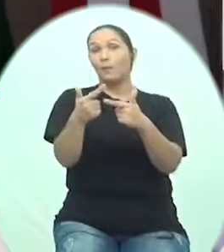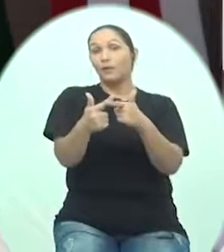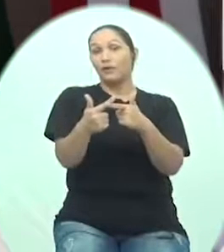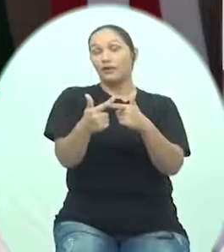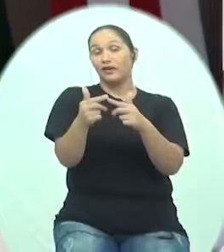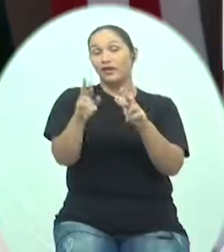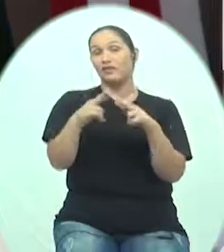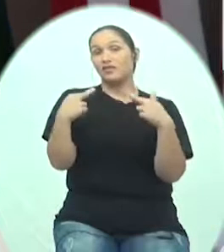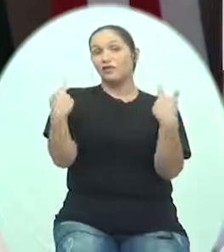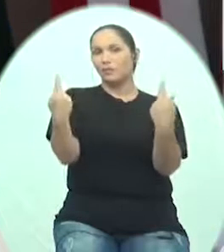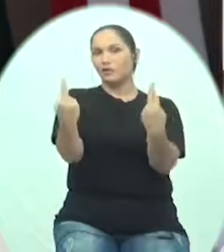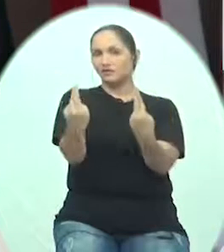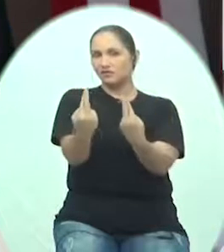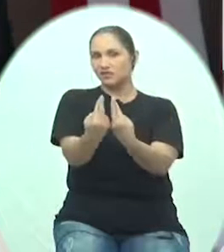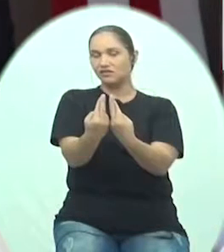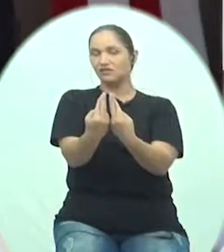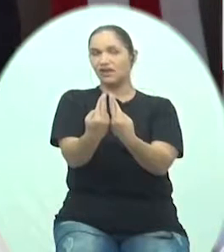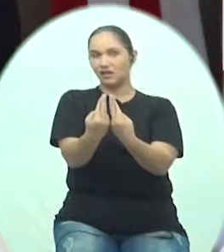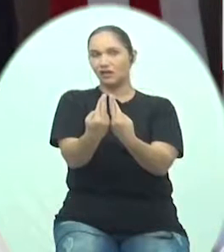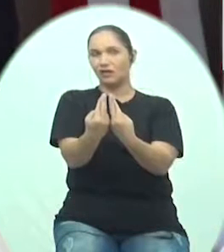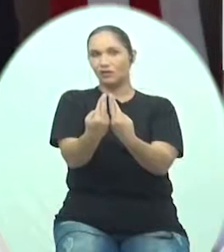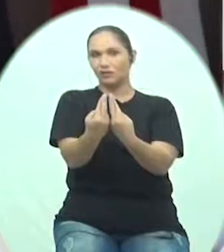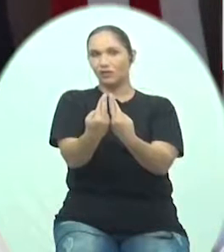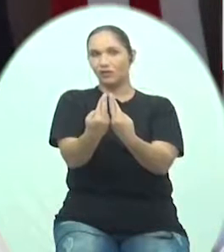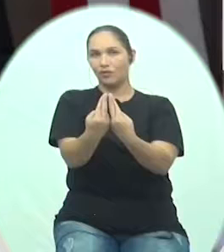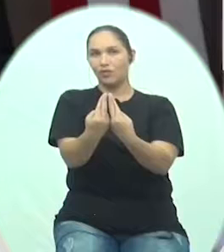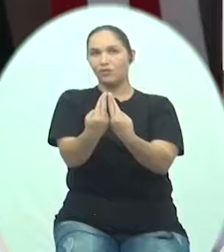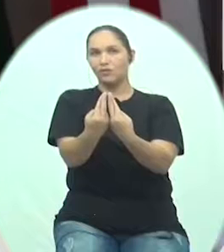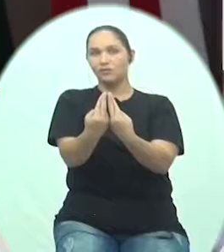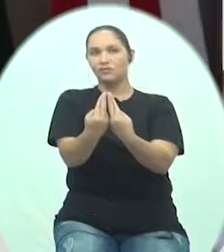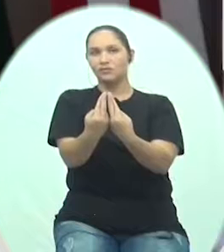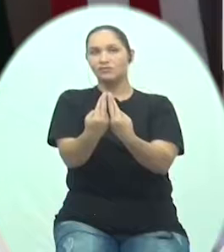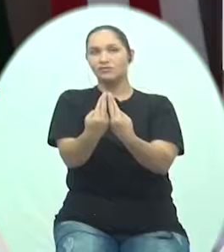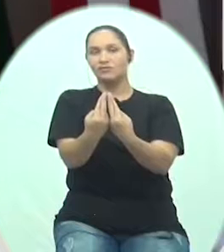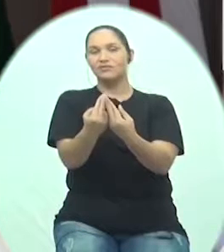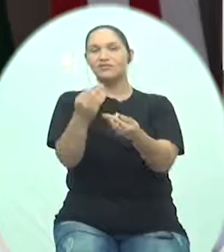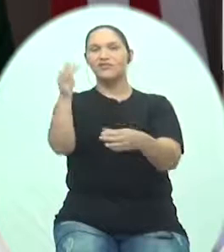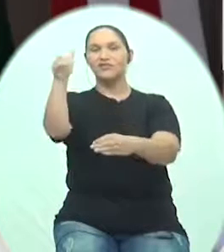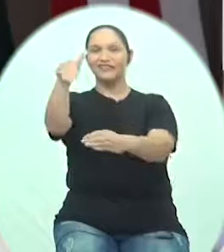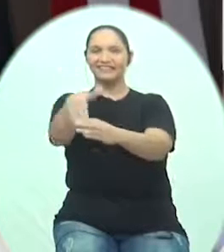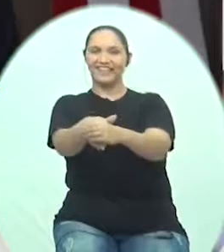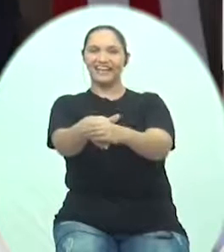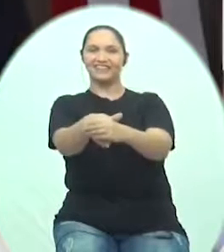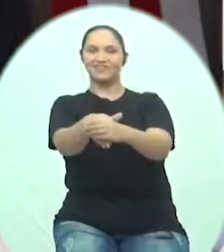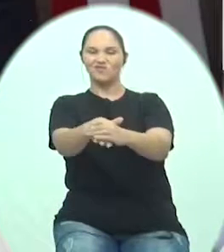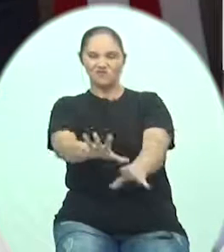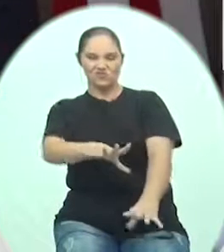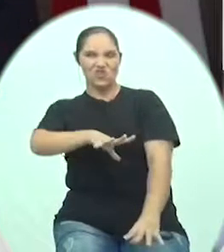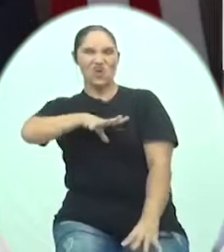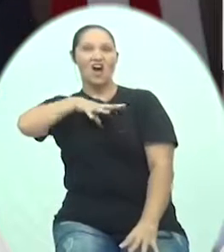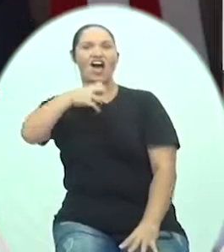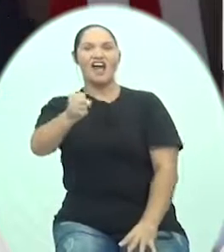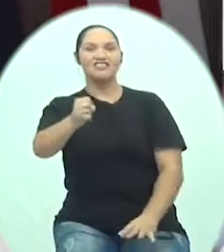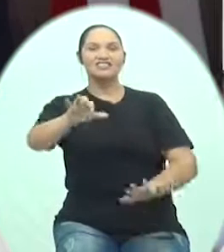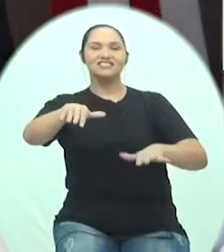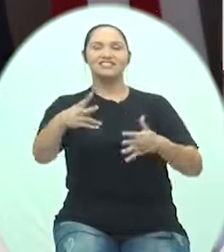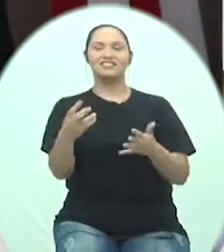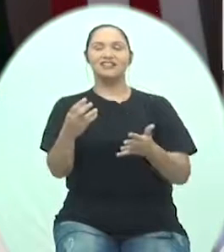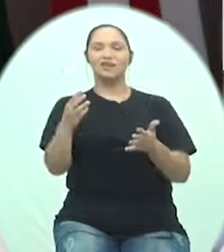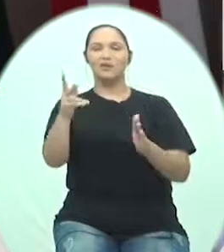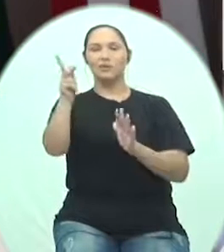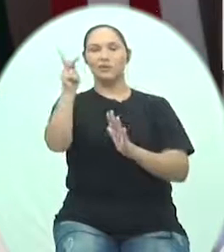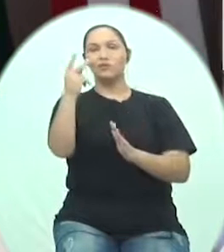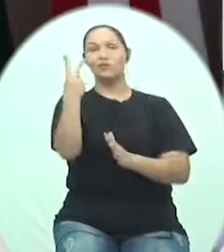numa sessão tumultuada mas eh foram corajosos e votaram aos dois